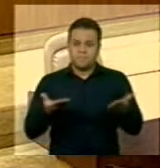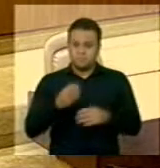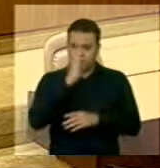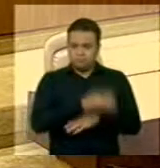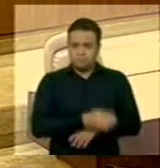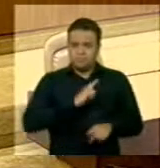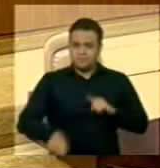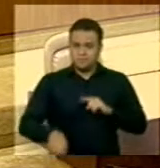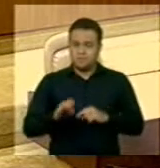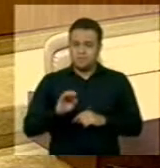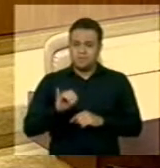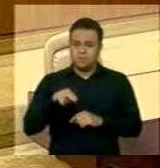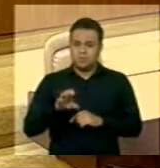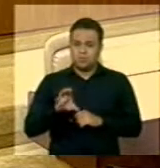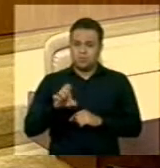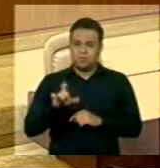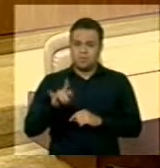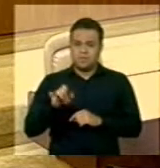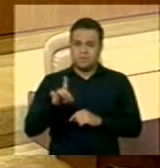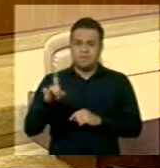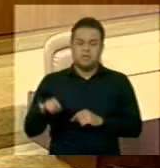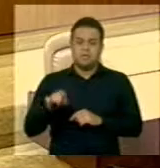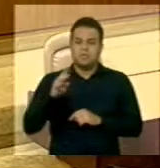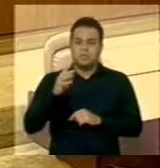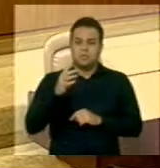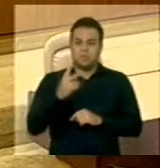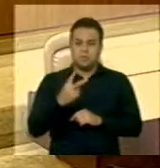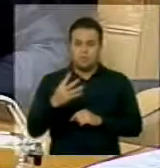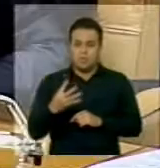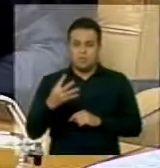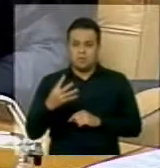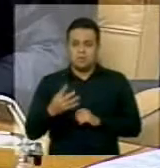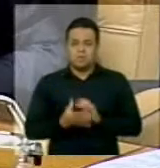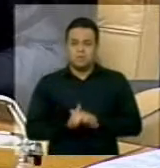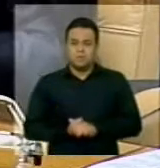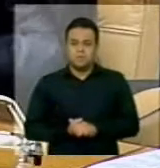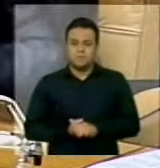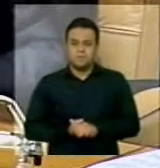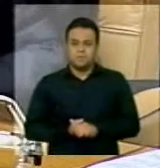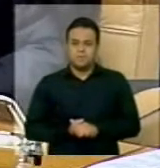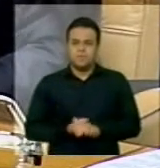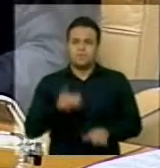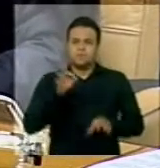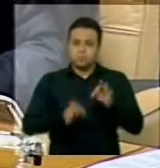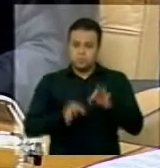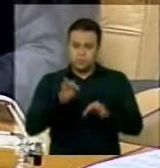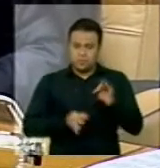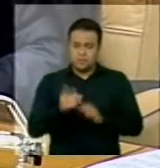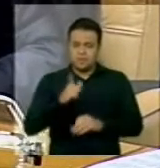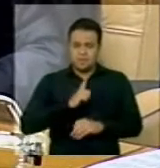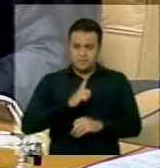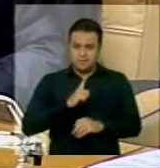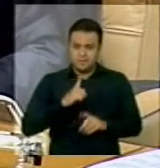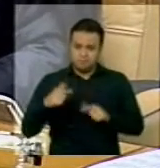constitucionalidade 4269 decorre de pretensão ajuizada em sede de ação